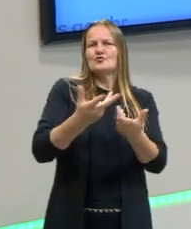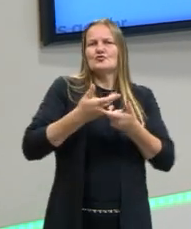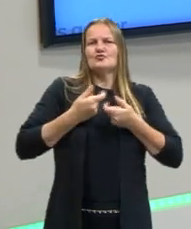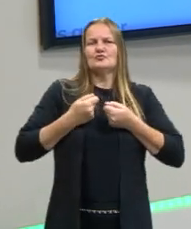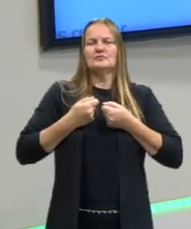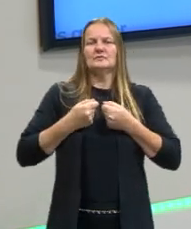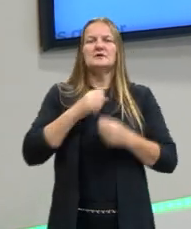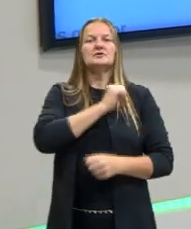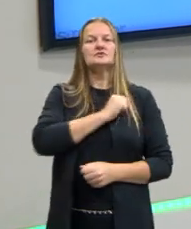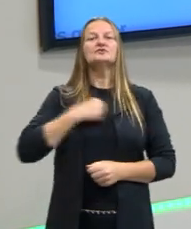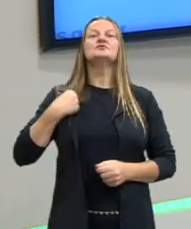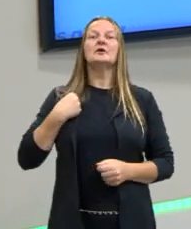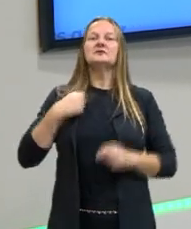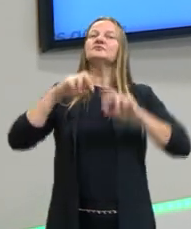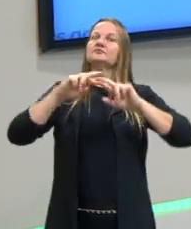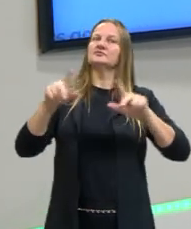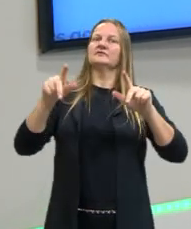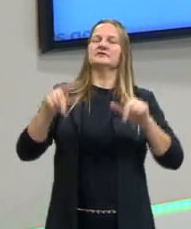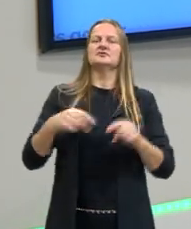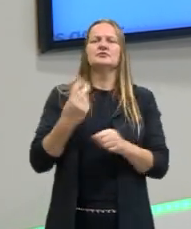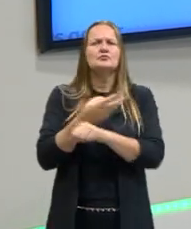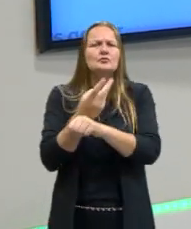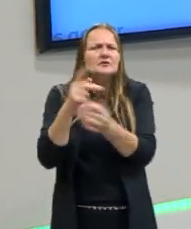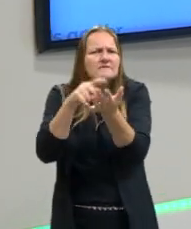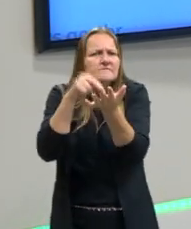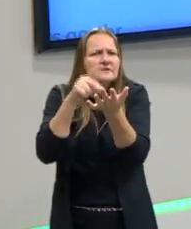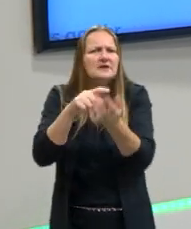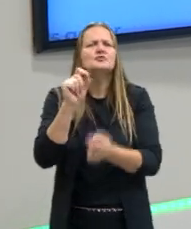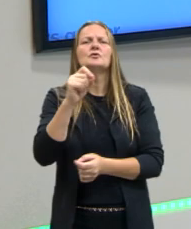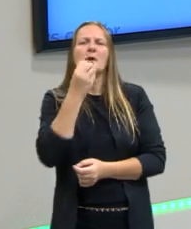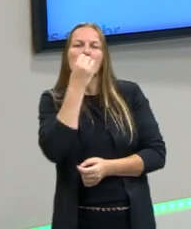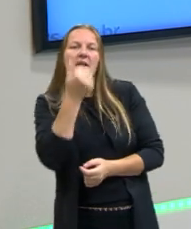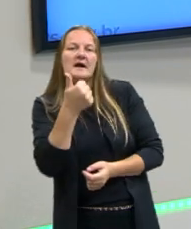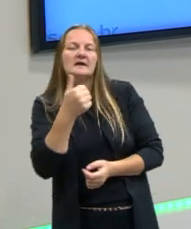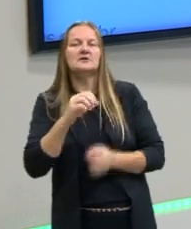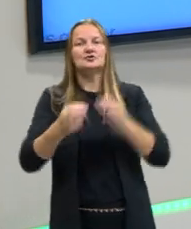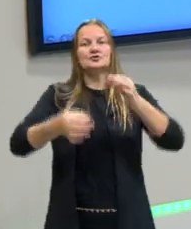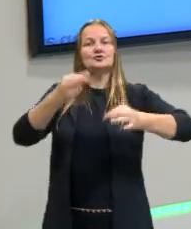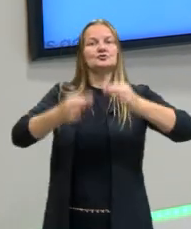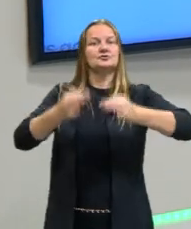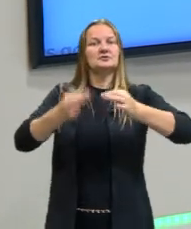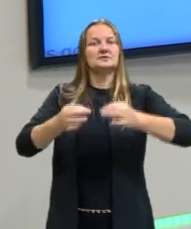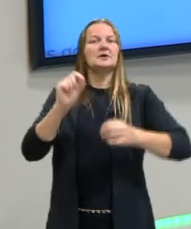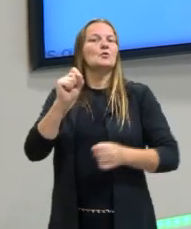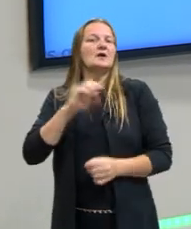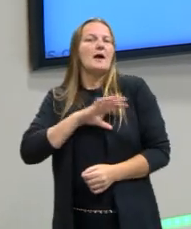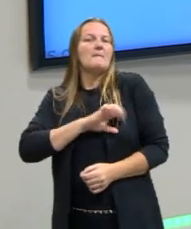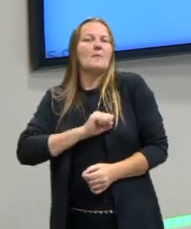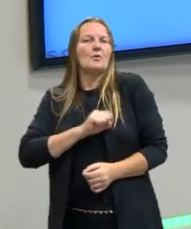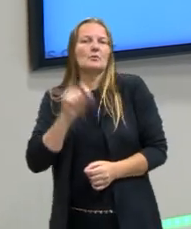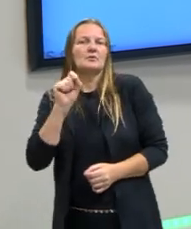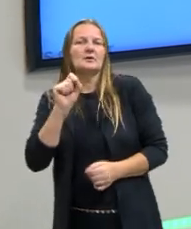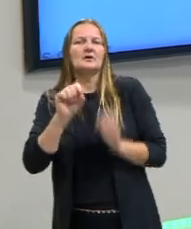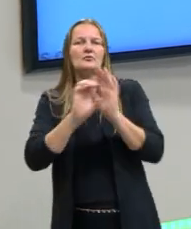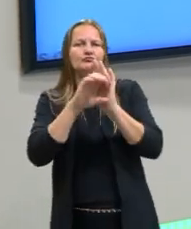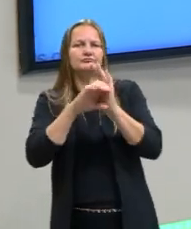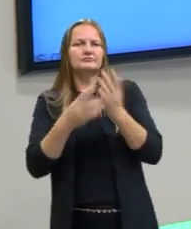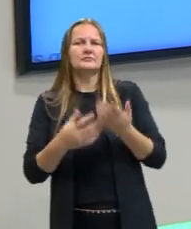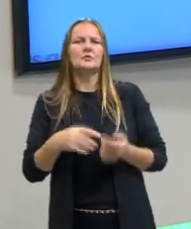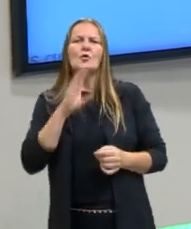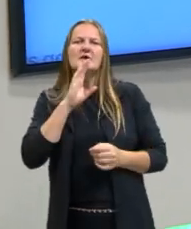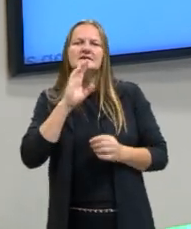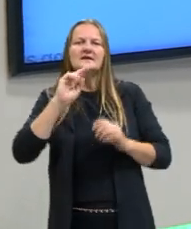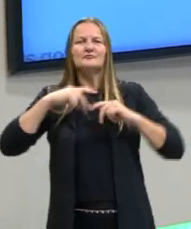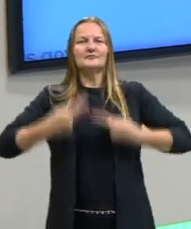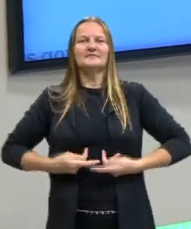e Sócrates não Sócrates busca a verdade o que é o bem o que a justiça o que o amor e conhecer o ser humano